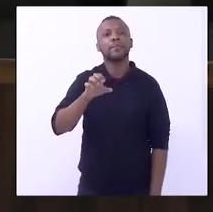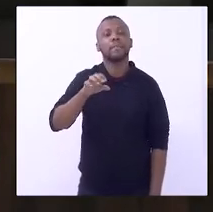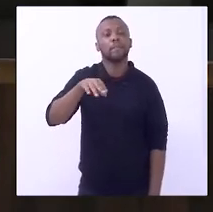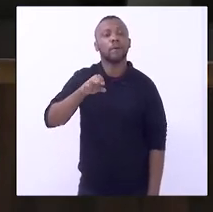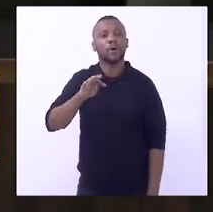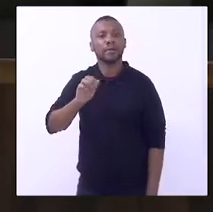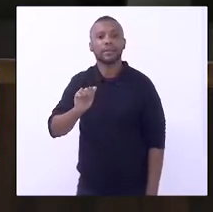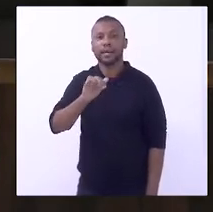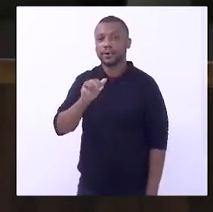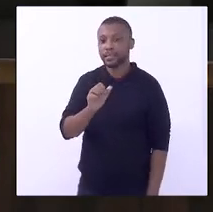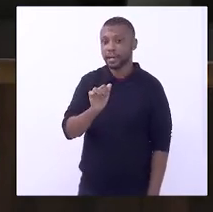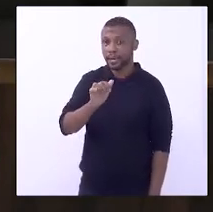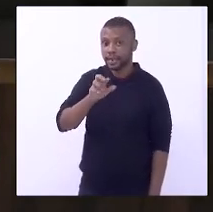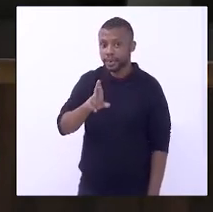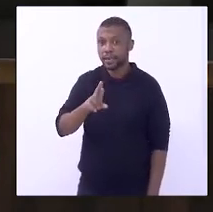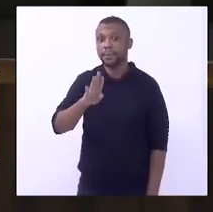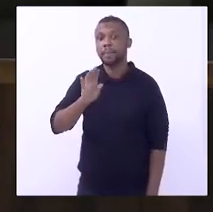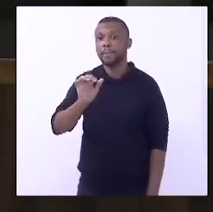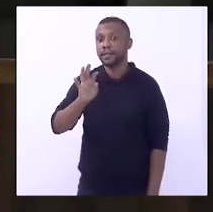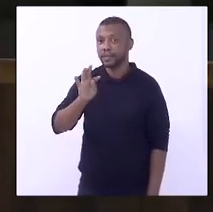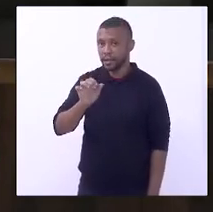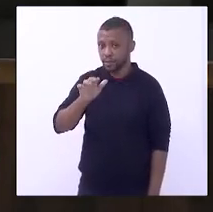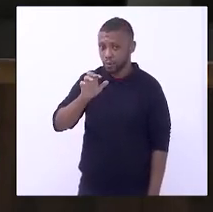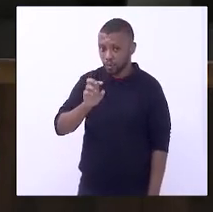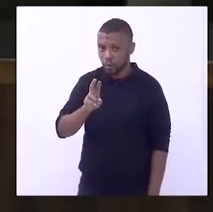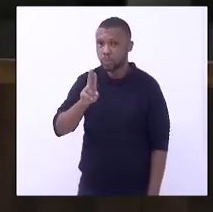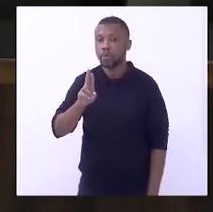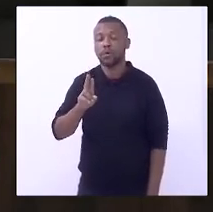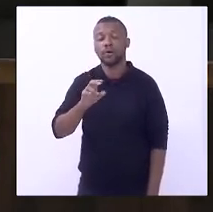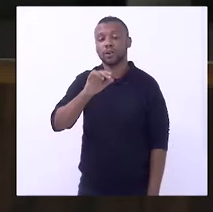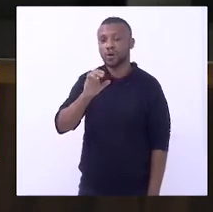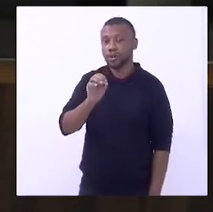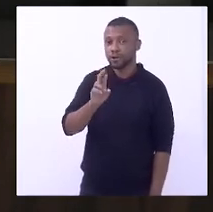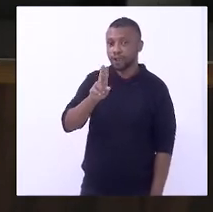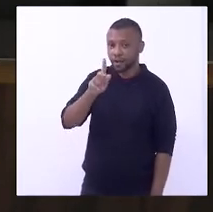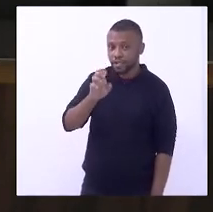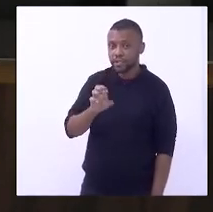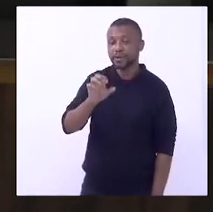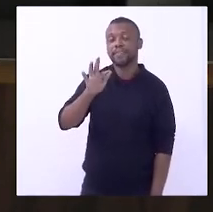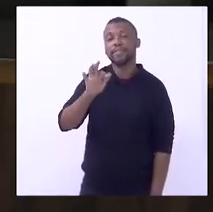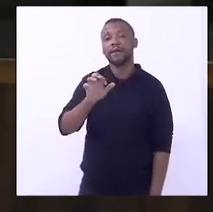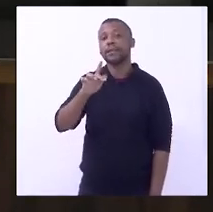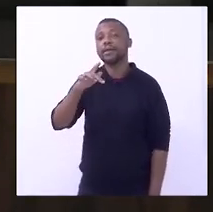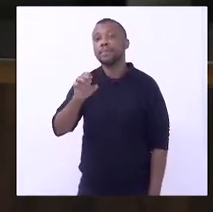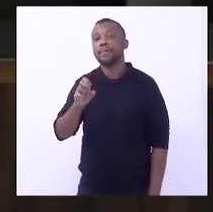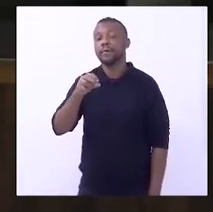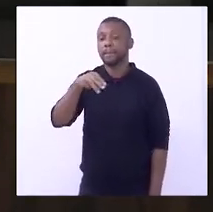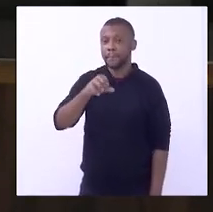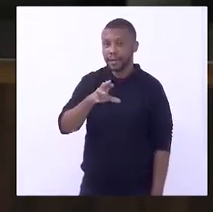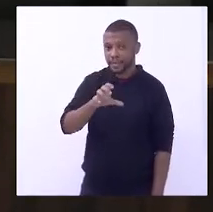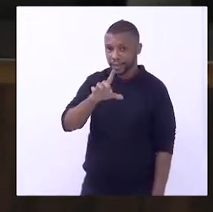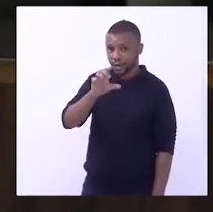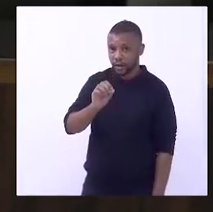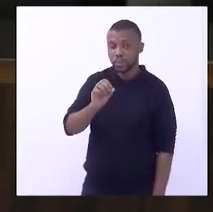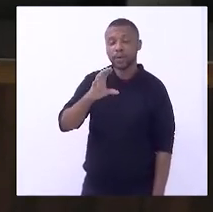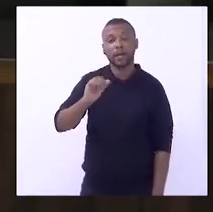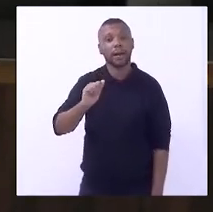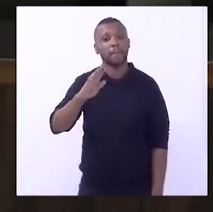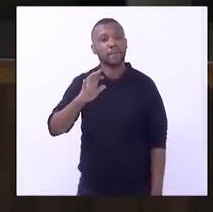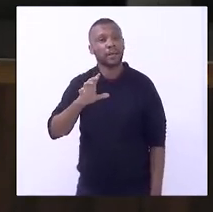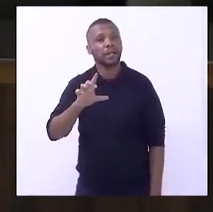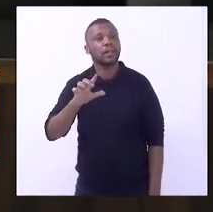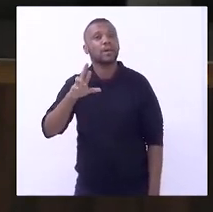Jair Bittencourt, Jorge Felipe Neto, Luiz Martins, Marcelo Cabeleireiro, Marcos